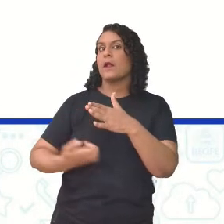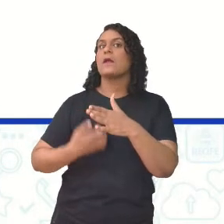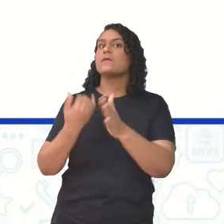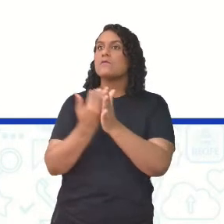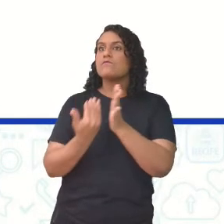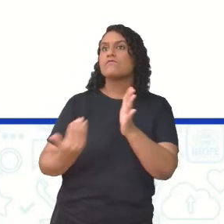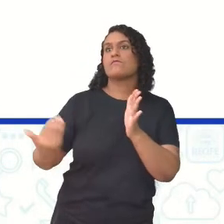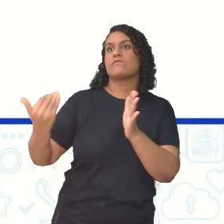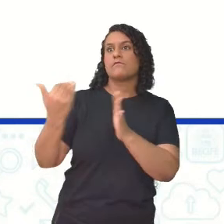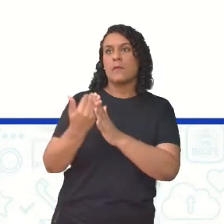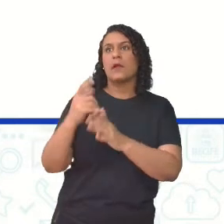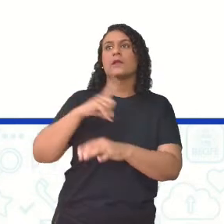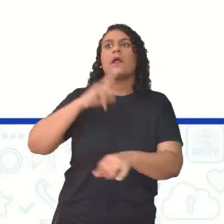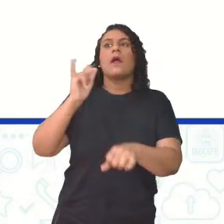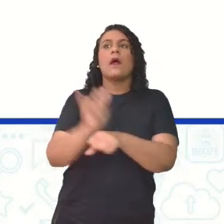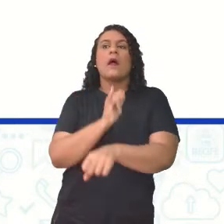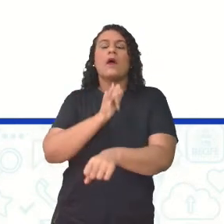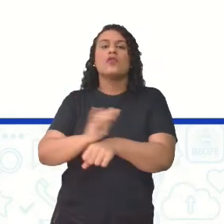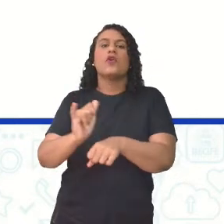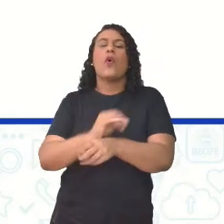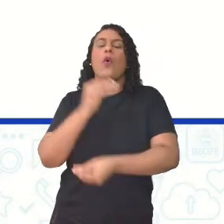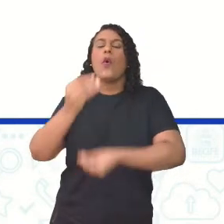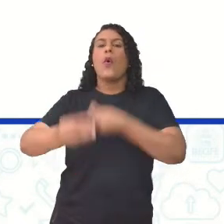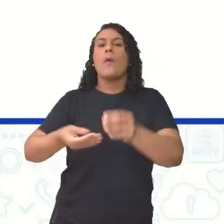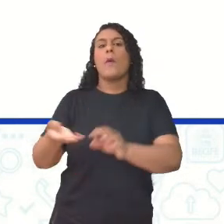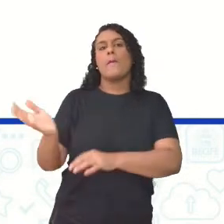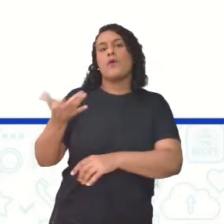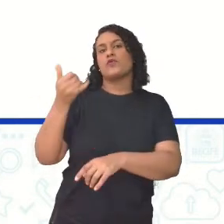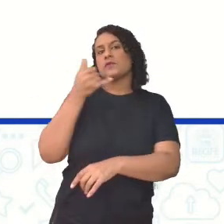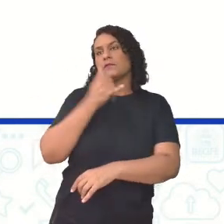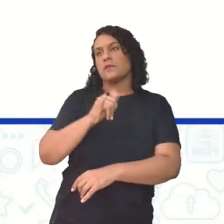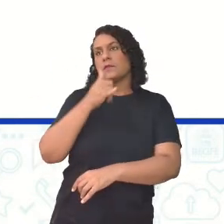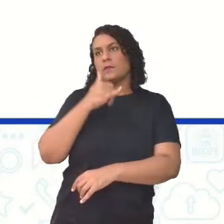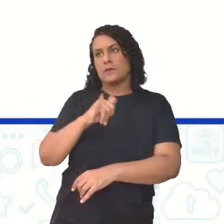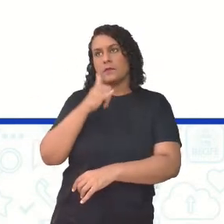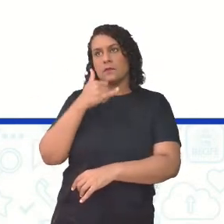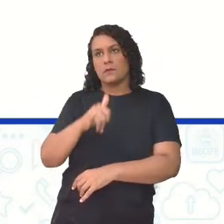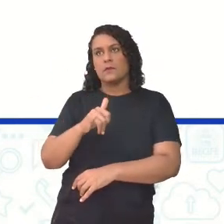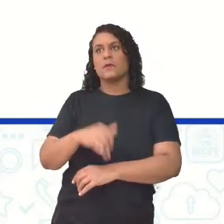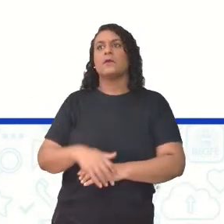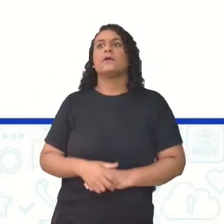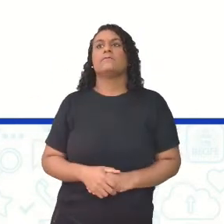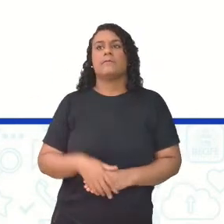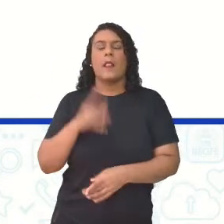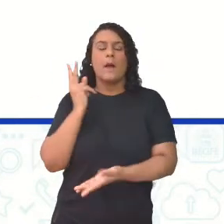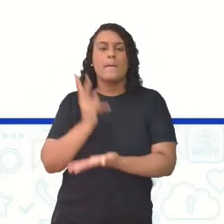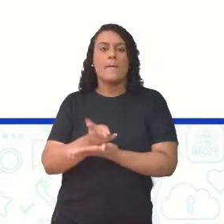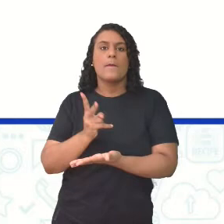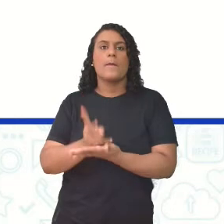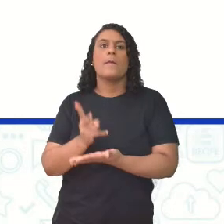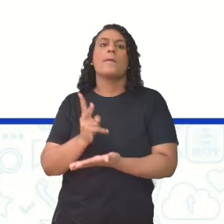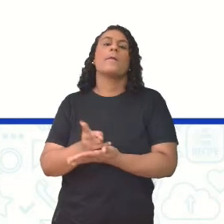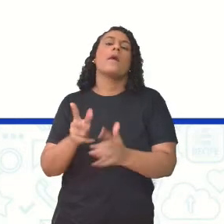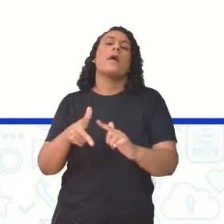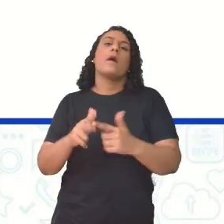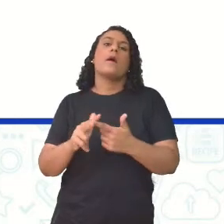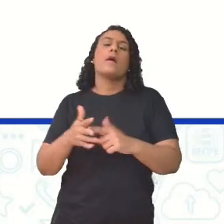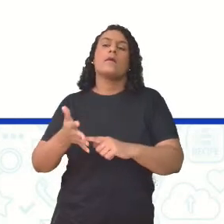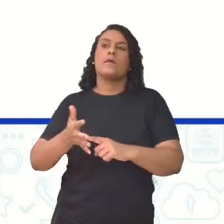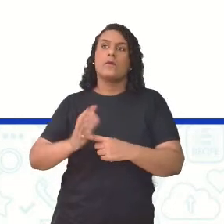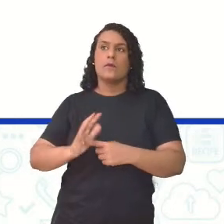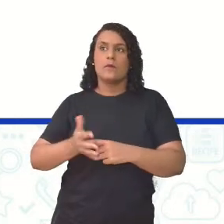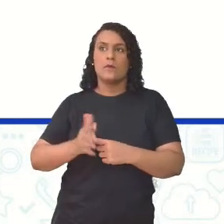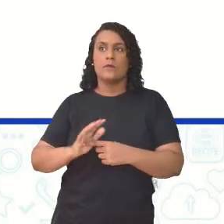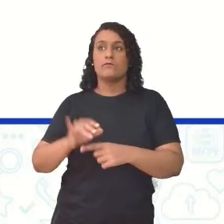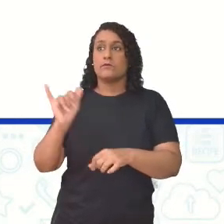a buscarem alternativas na geração de energia elétrica para a manutenção do maquinário. Uma alternativa encontrada por